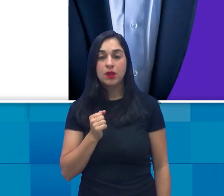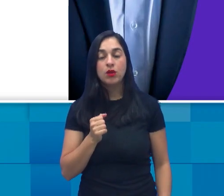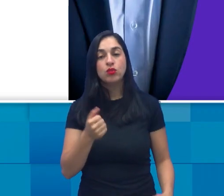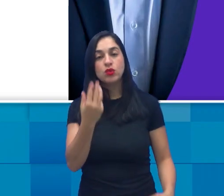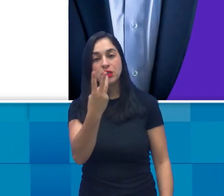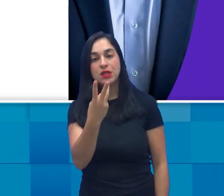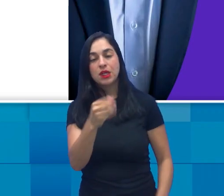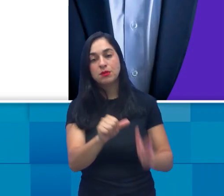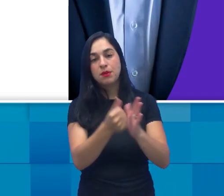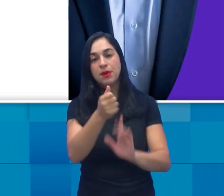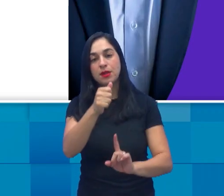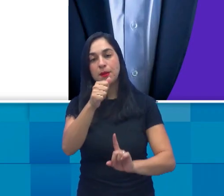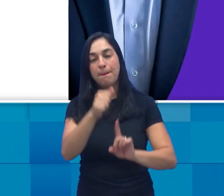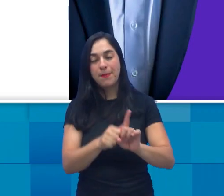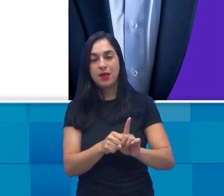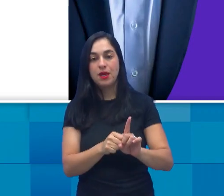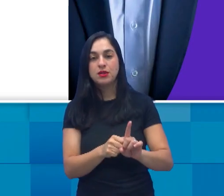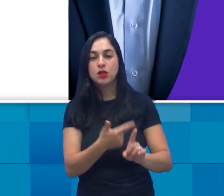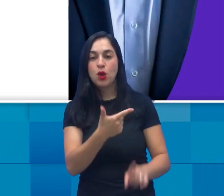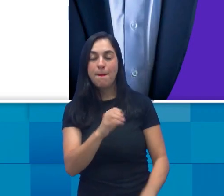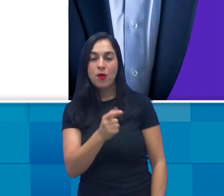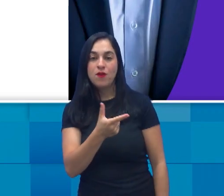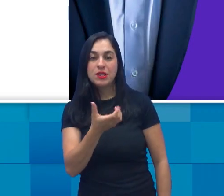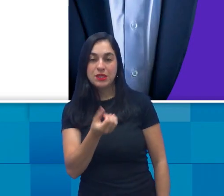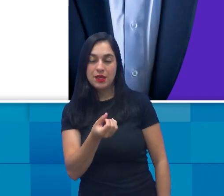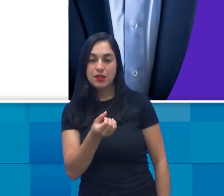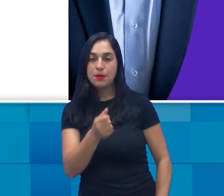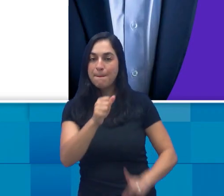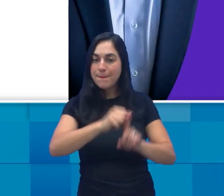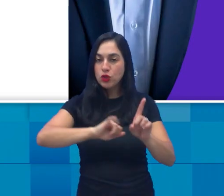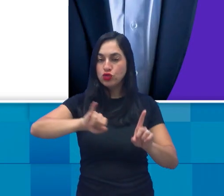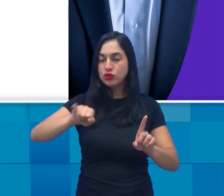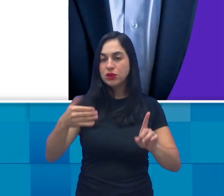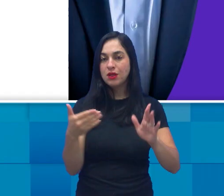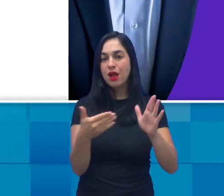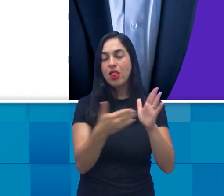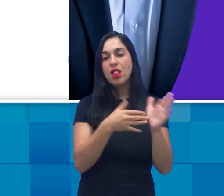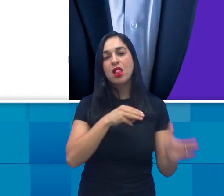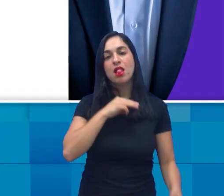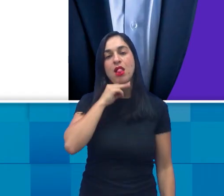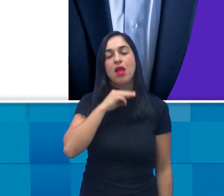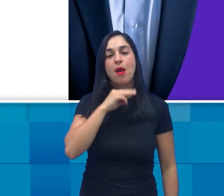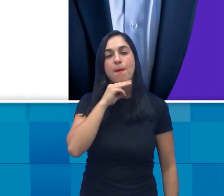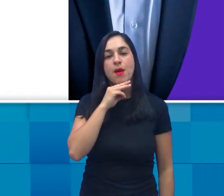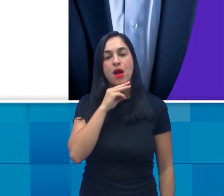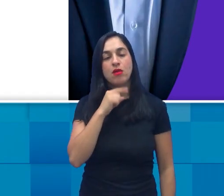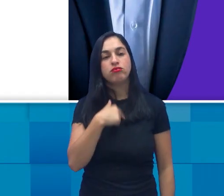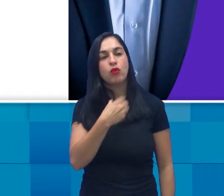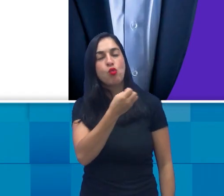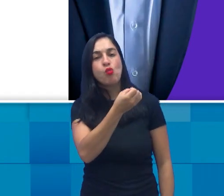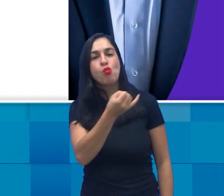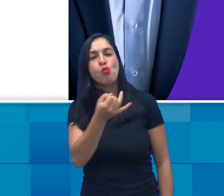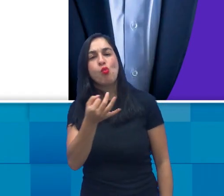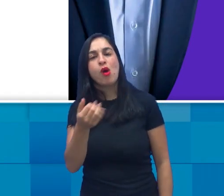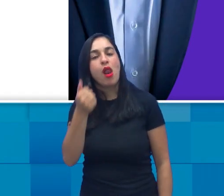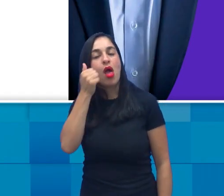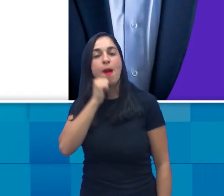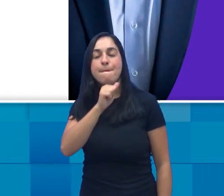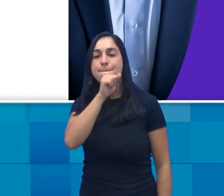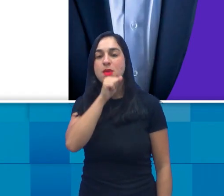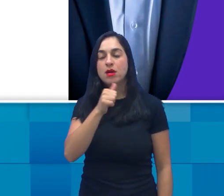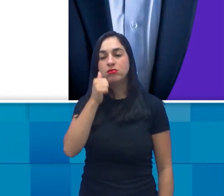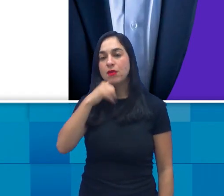de 2026, não são números, são mães, filhas, irmãs